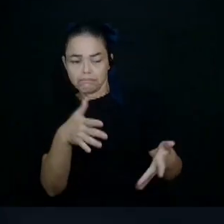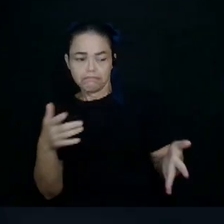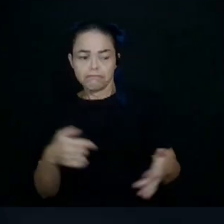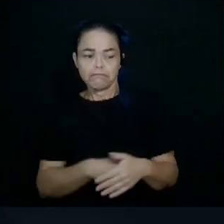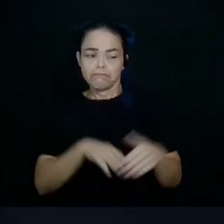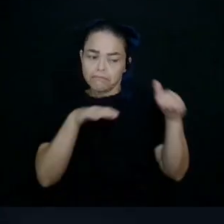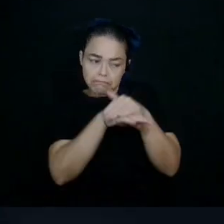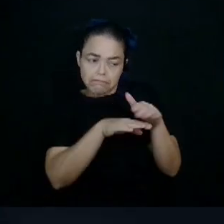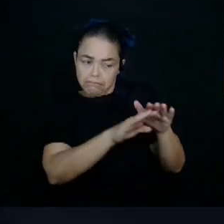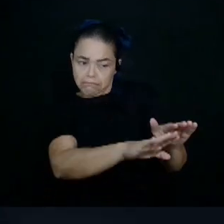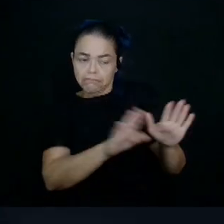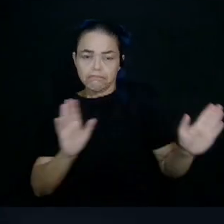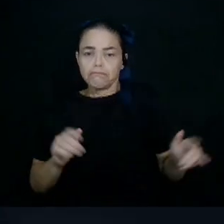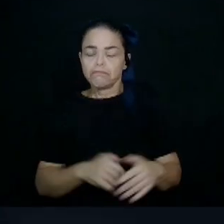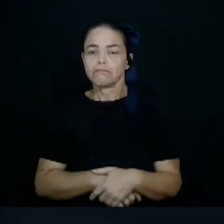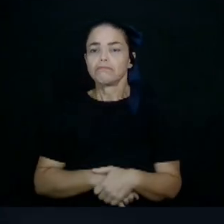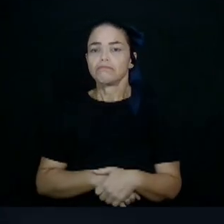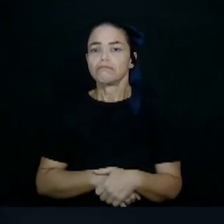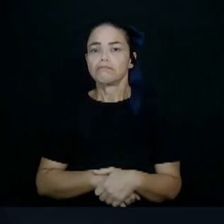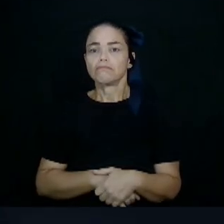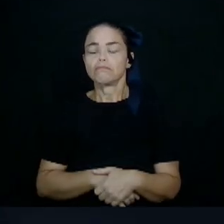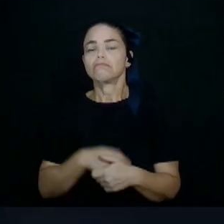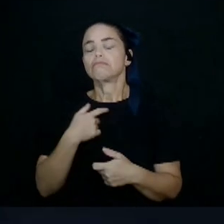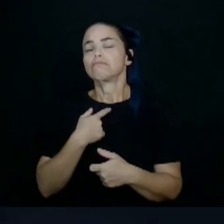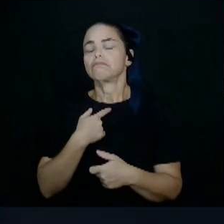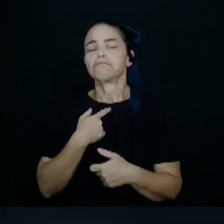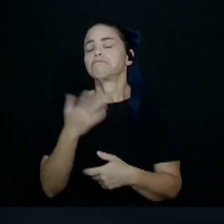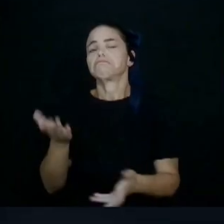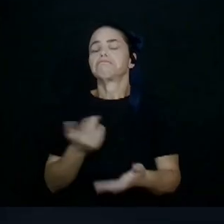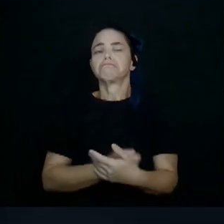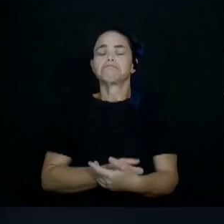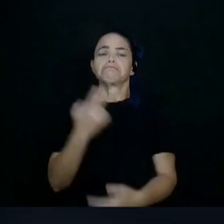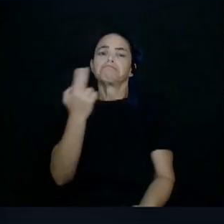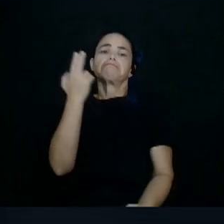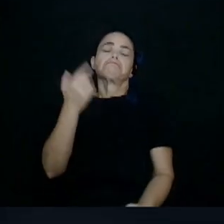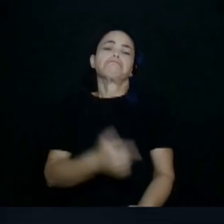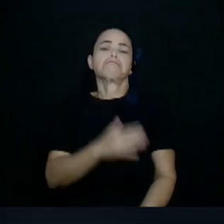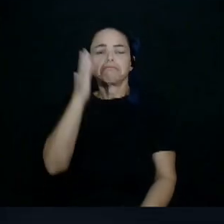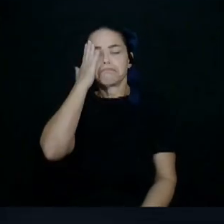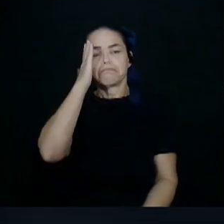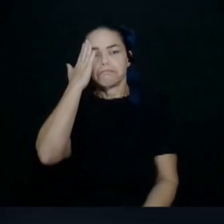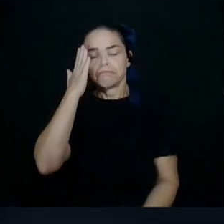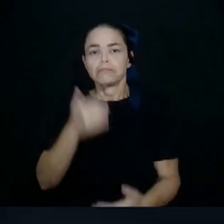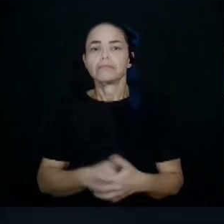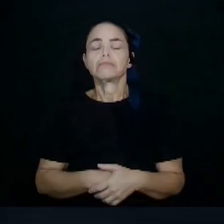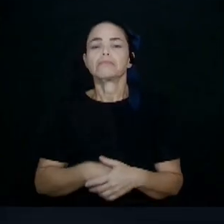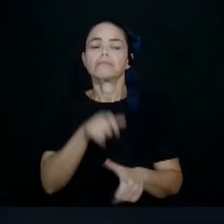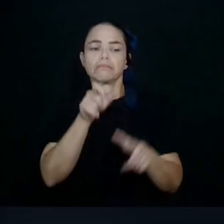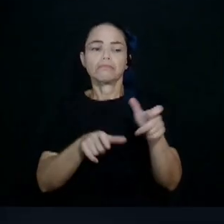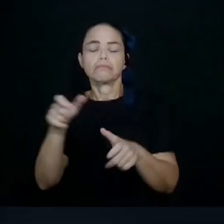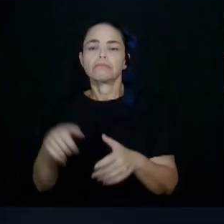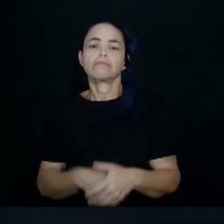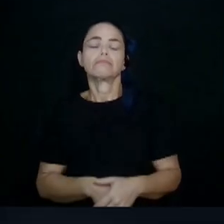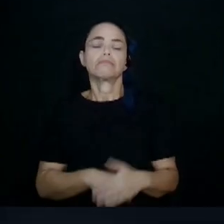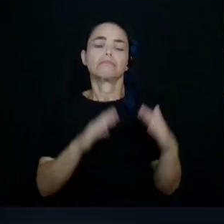no canto? Como que é meio discrepante, né? Sim. Como é que a gente pode trazer isso para as pessoas que estarem em casa, de